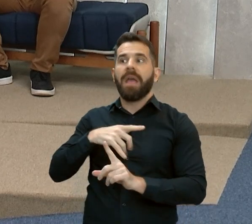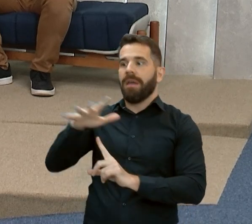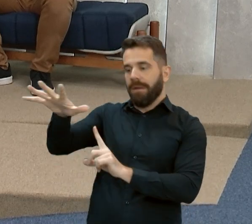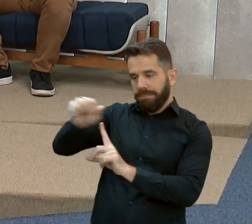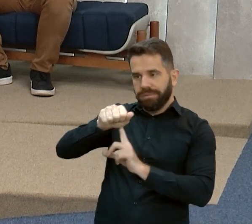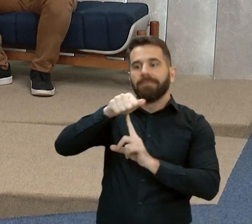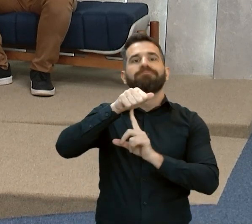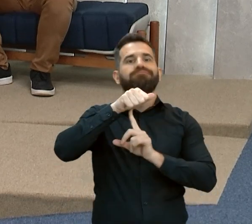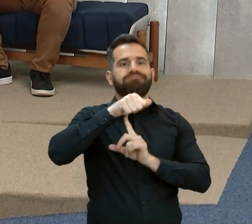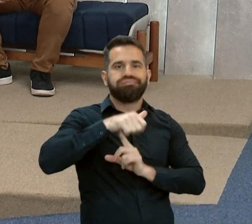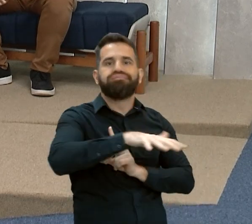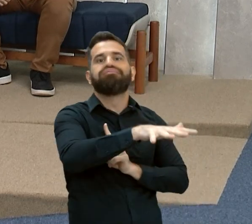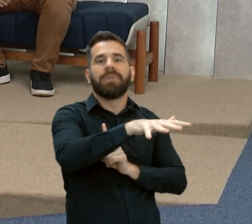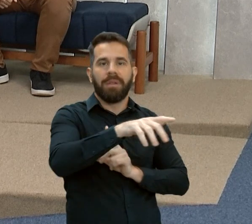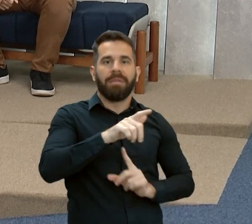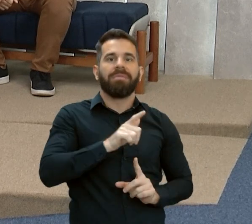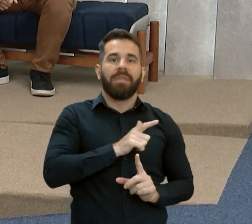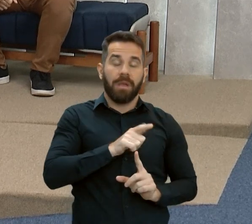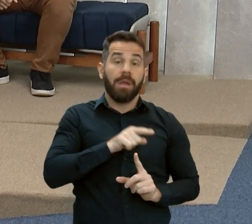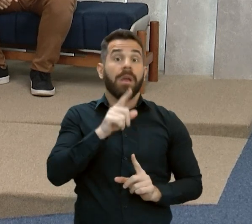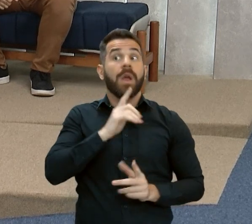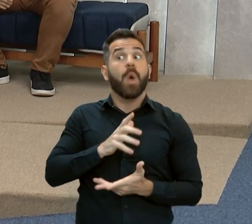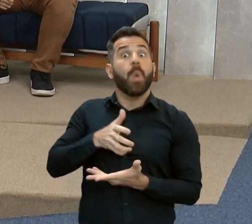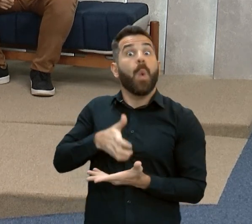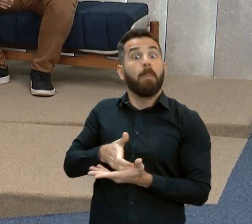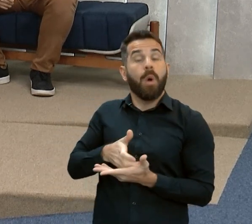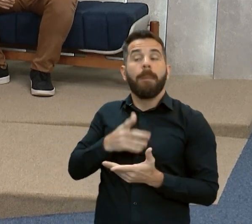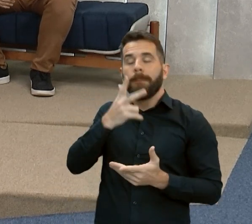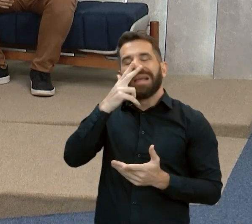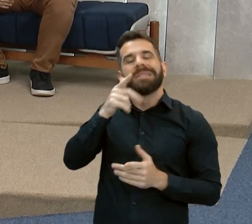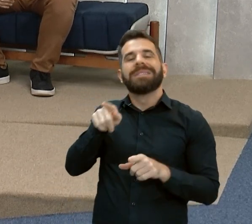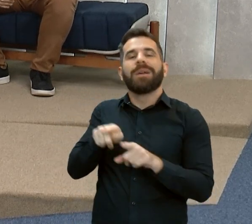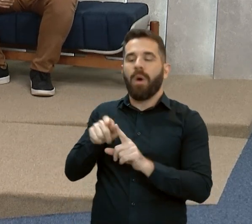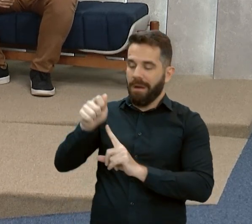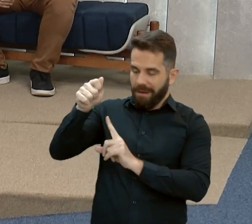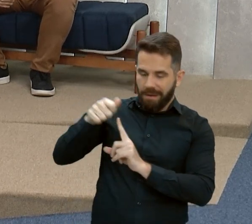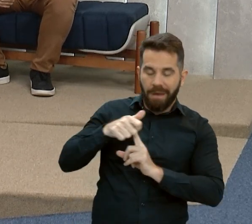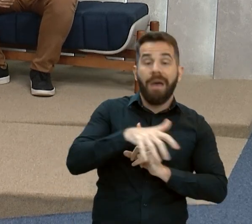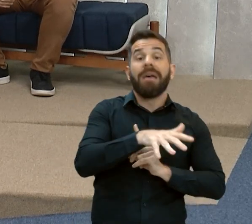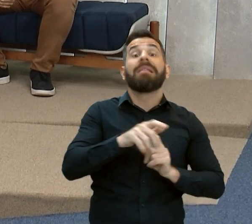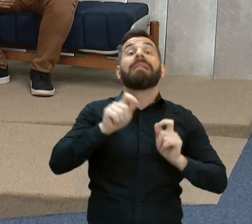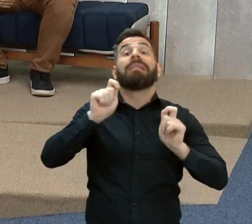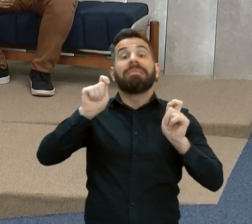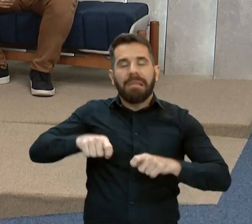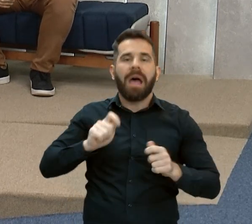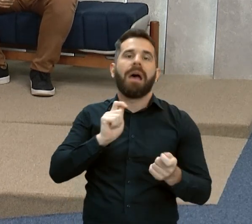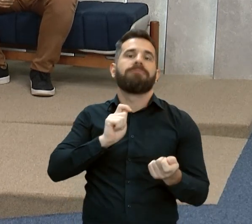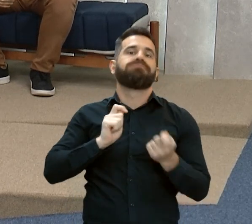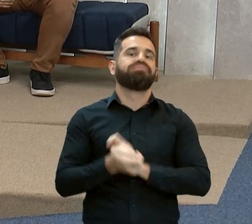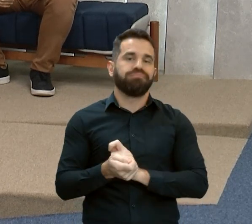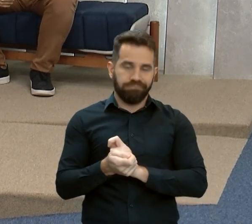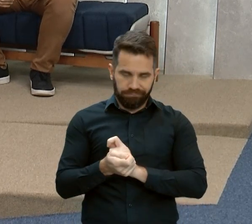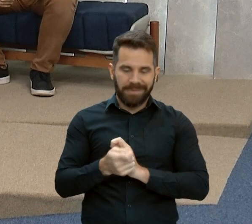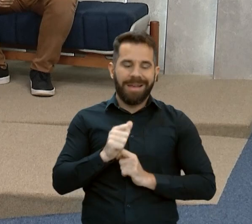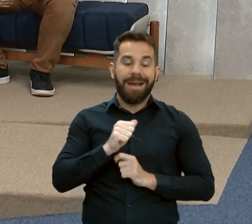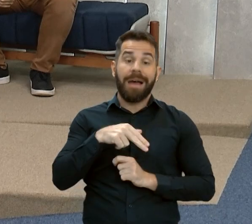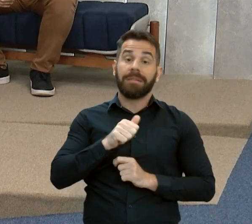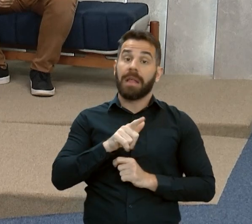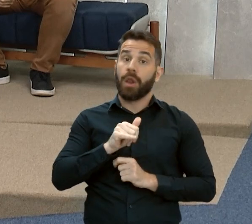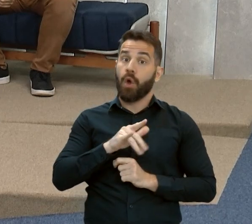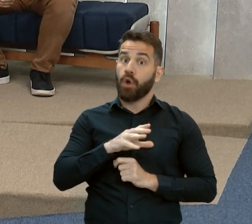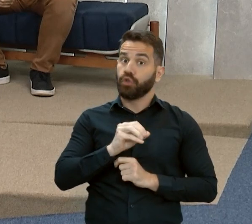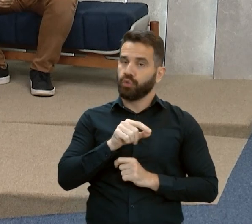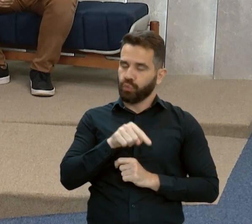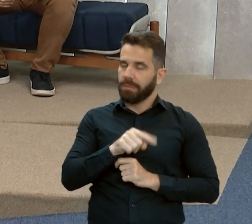ser digitalizado. E isso aconteceu. Então, ele funcionou analógico no canal